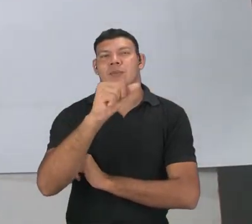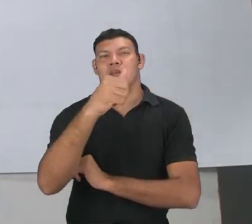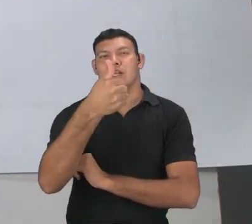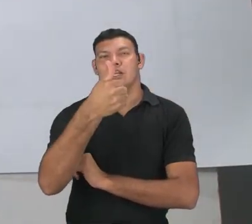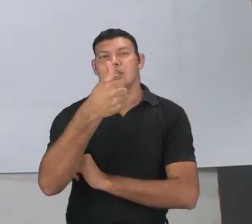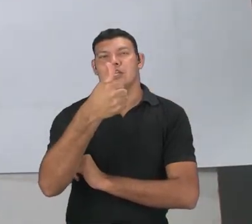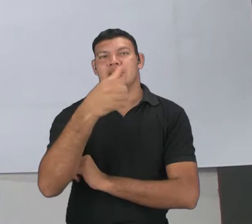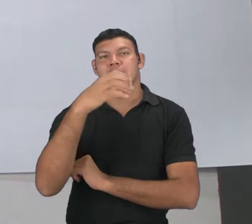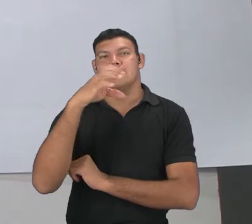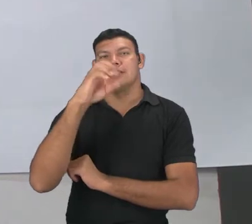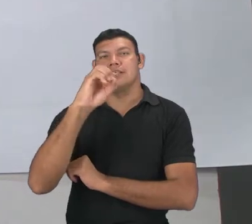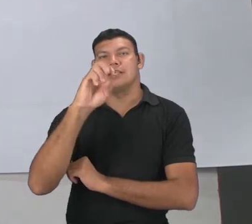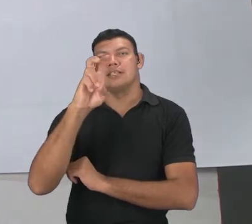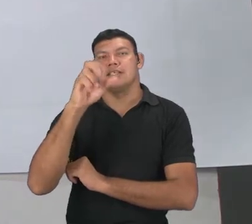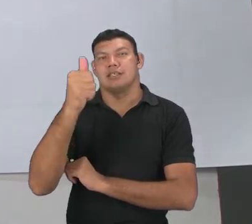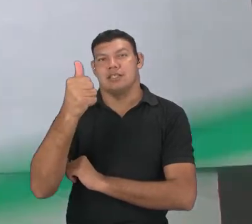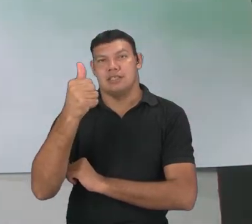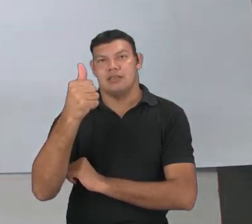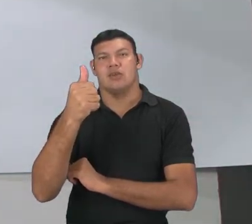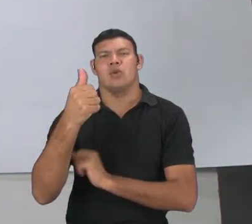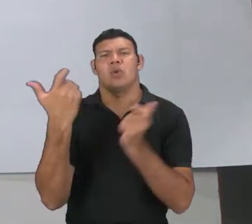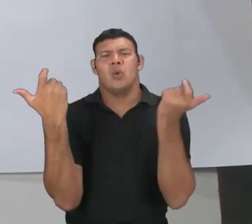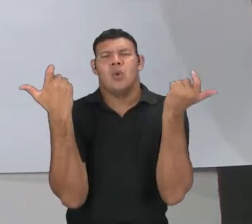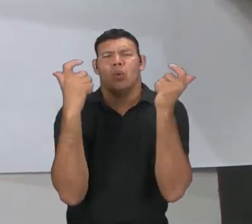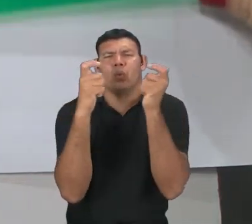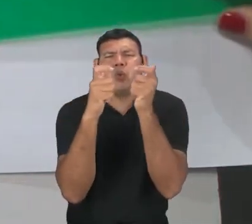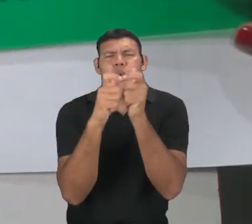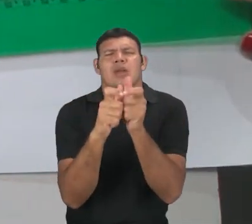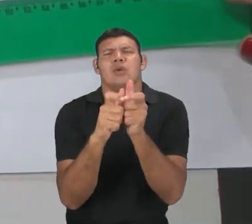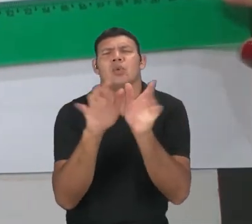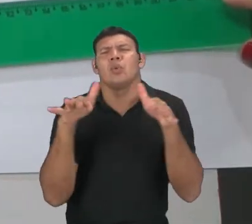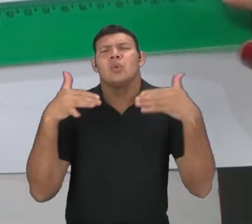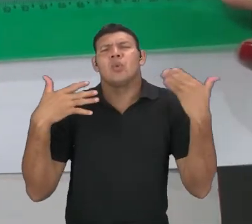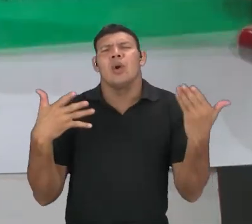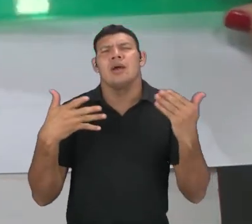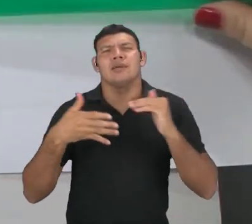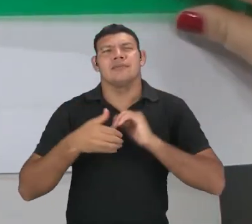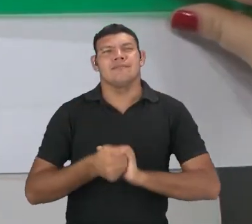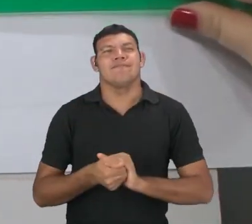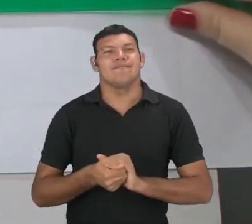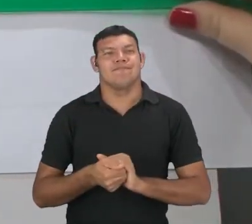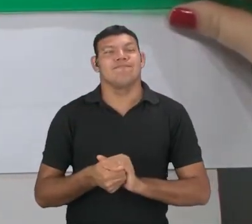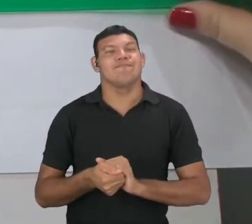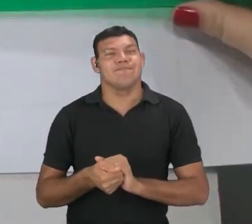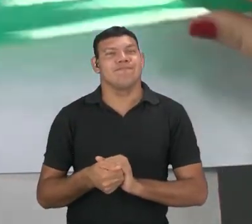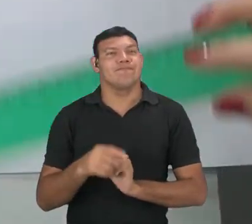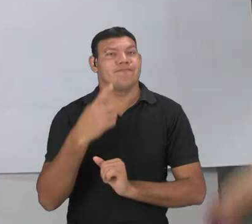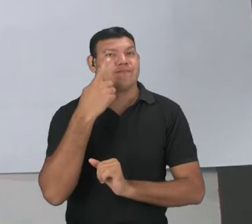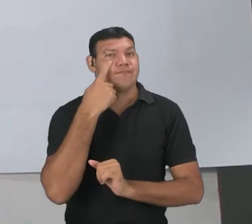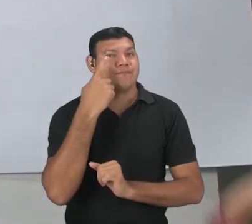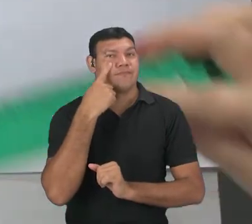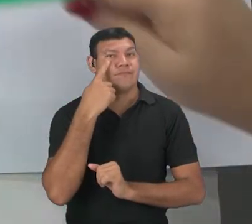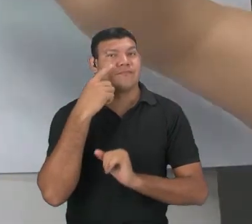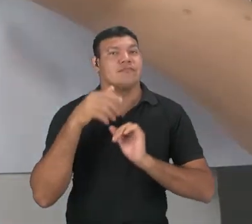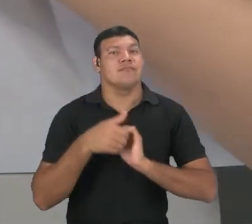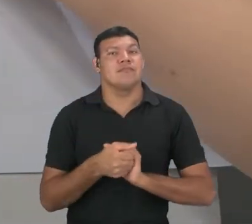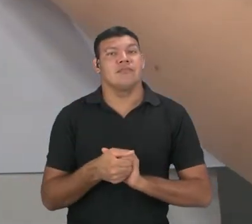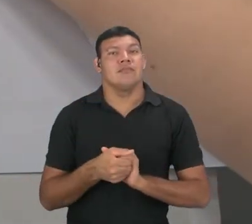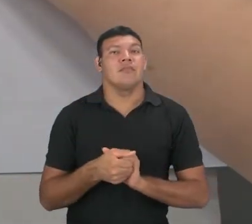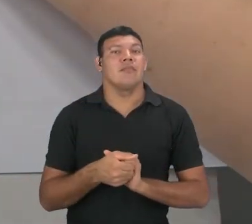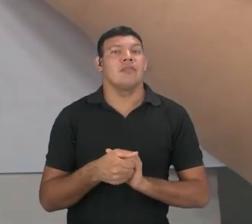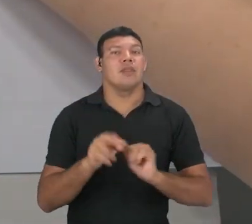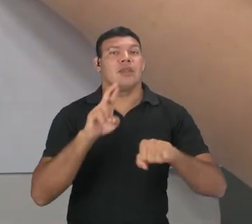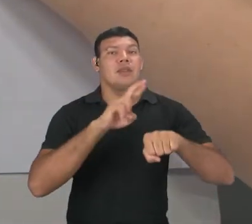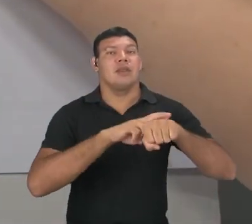população. E qual que tem o menor? Nós conseguimos observar aqui? Olha só, Roraima, né? E nós